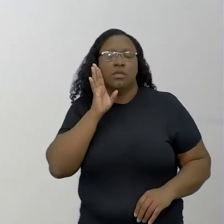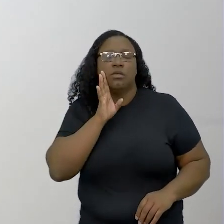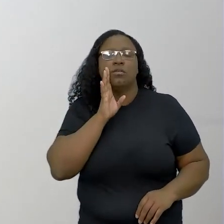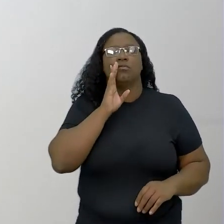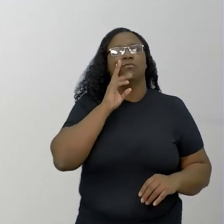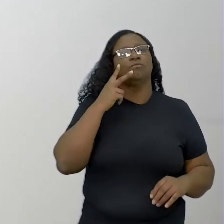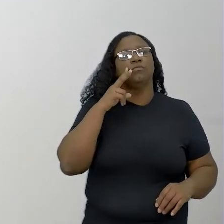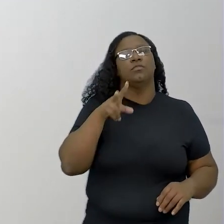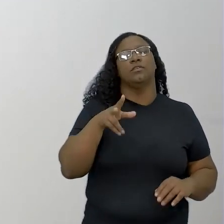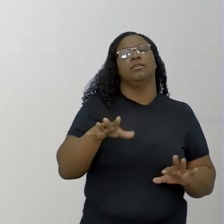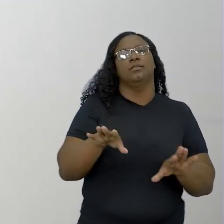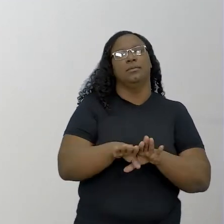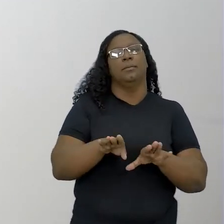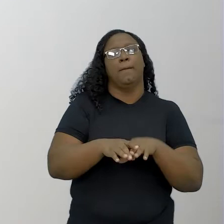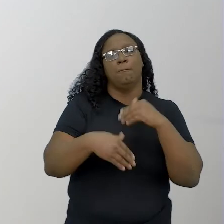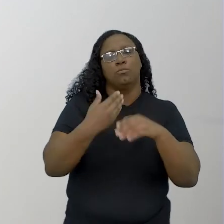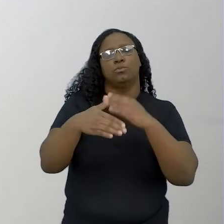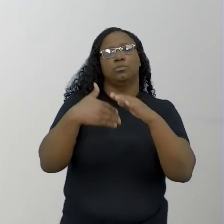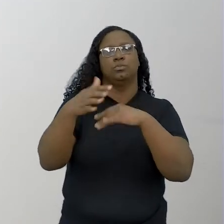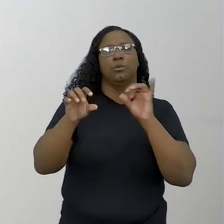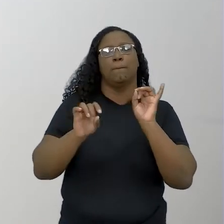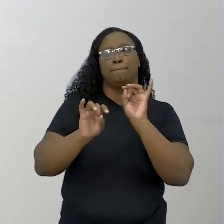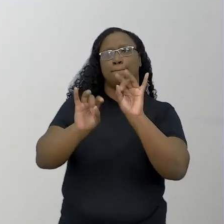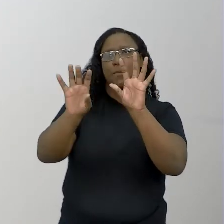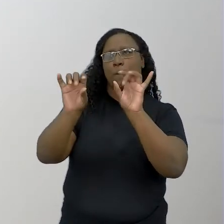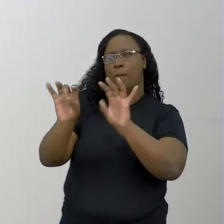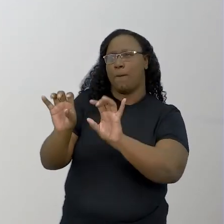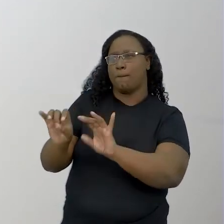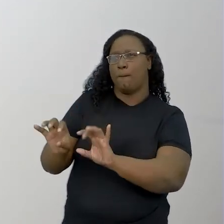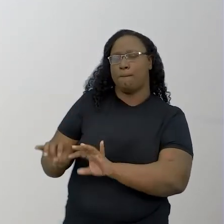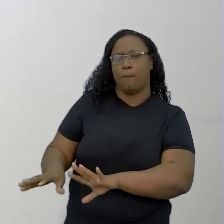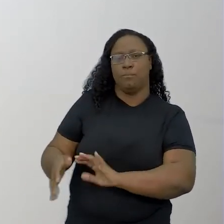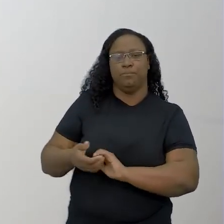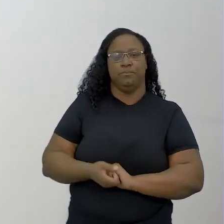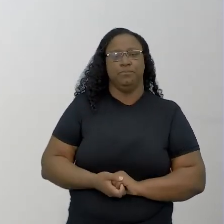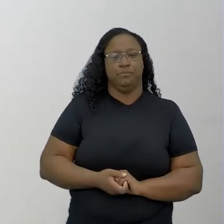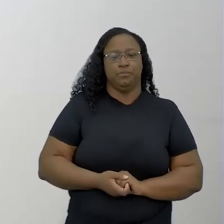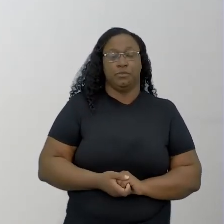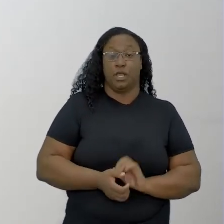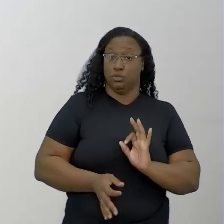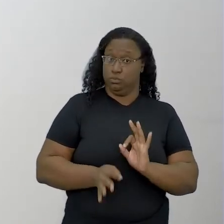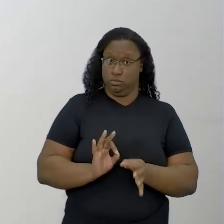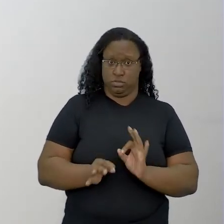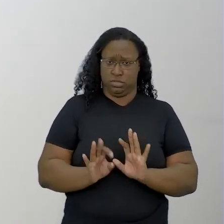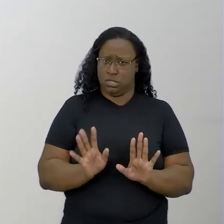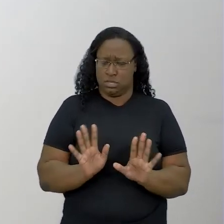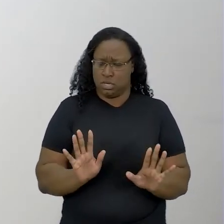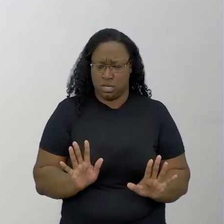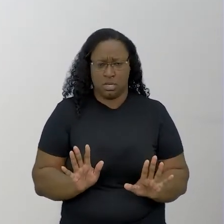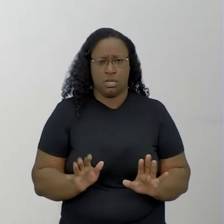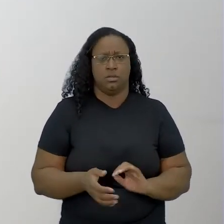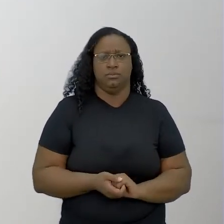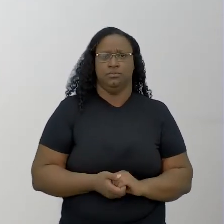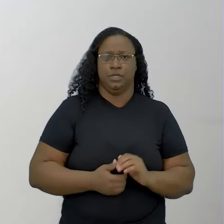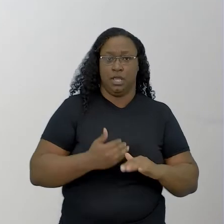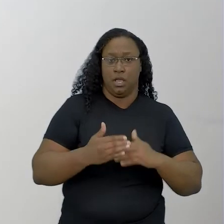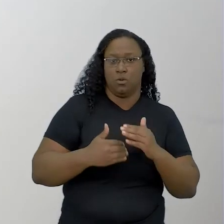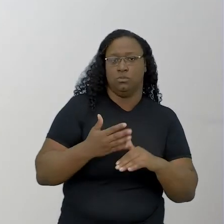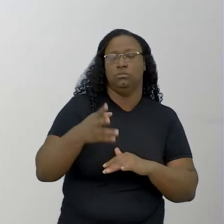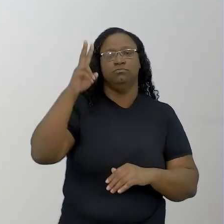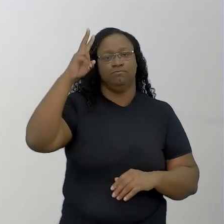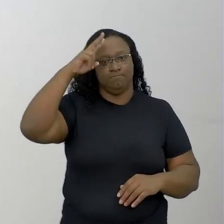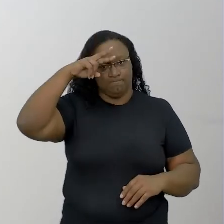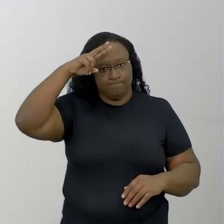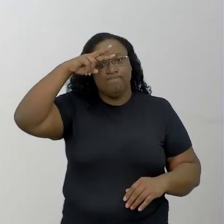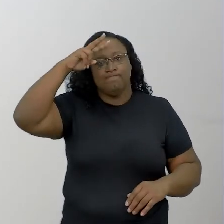uma forma cada vez mais destacada. Não é só uma questão de justiça, é uma questão também de reparação histórica, é uma